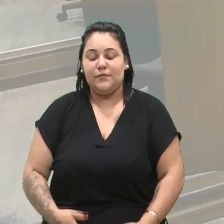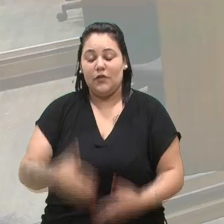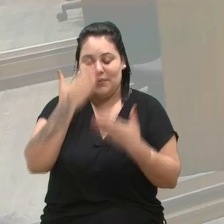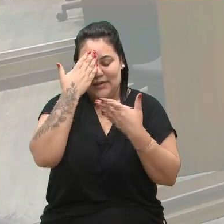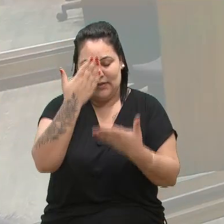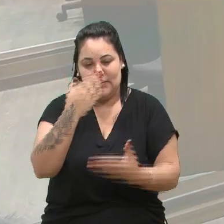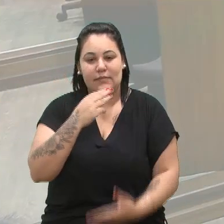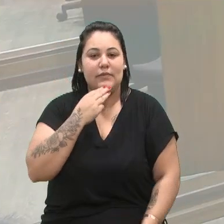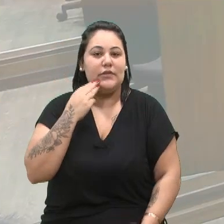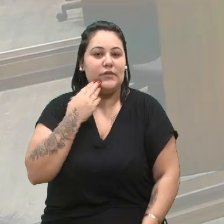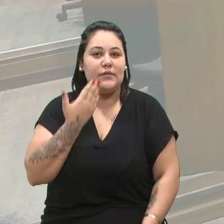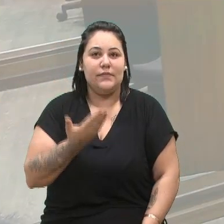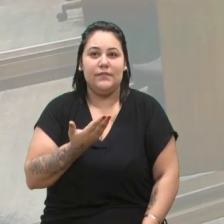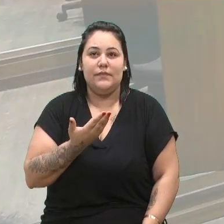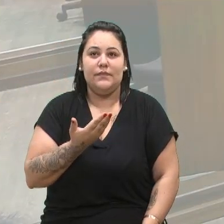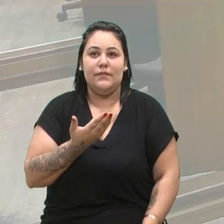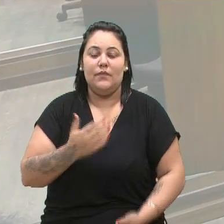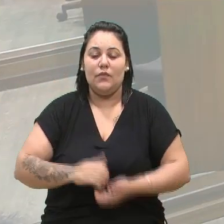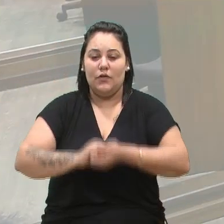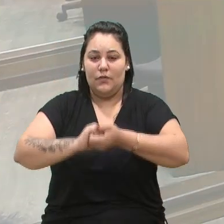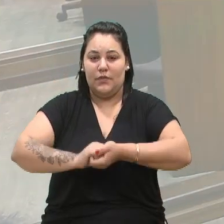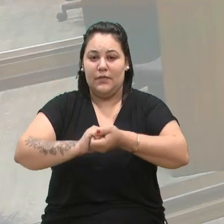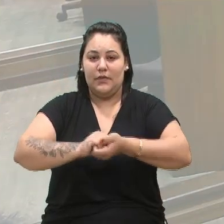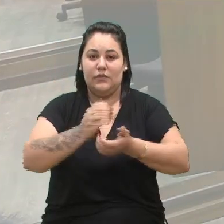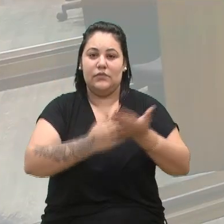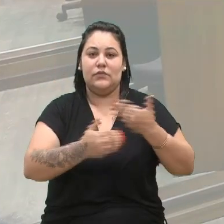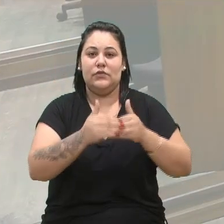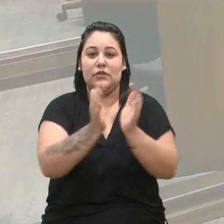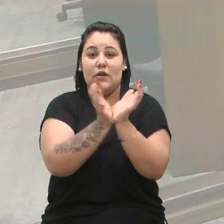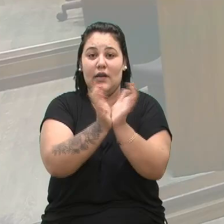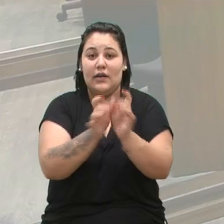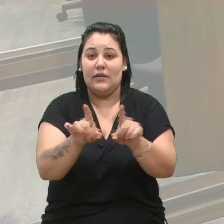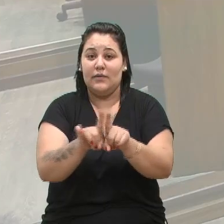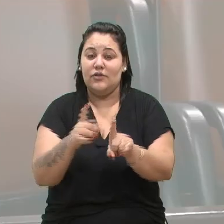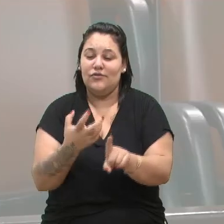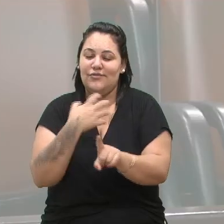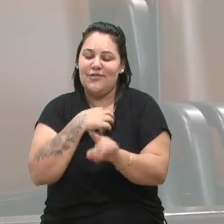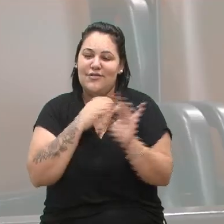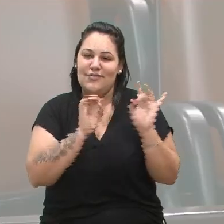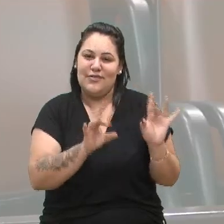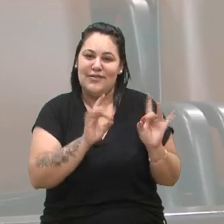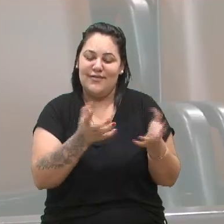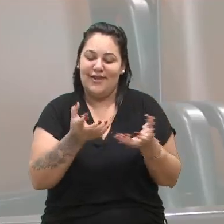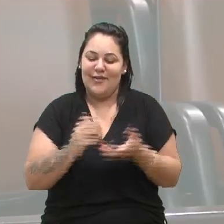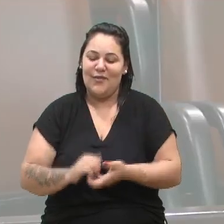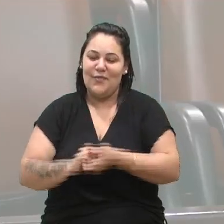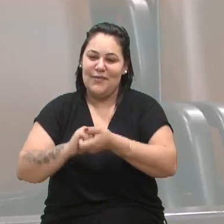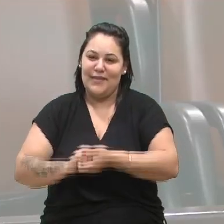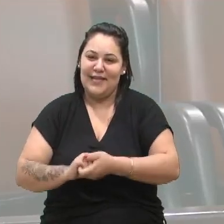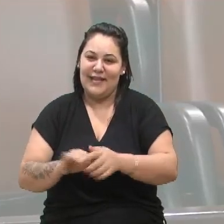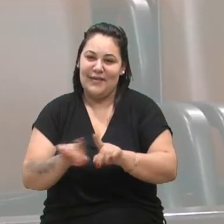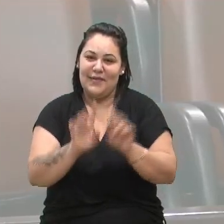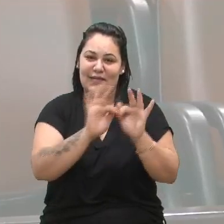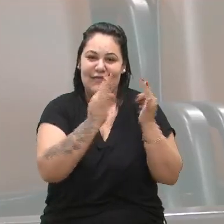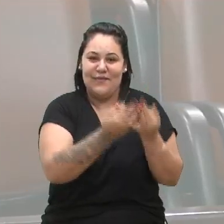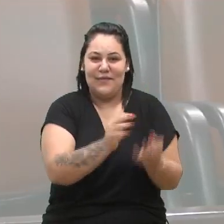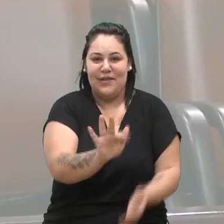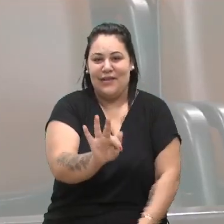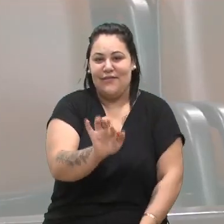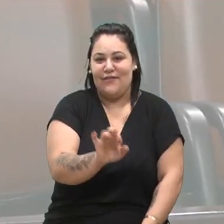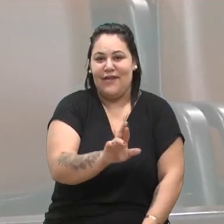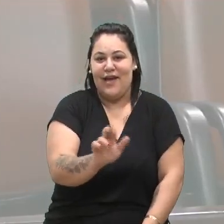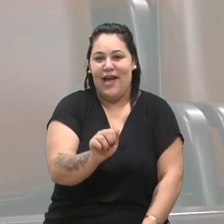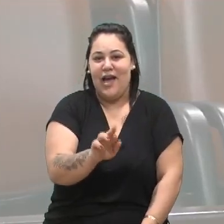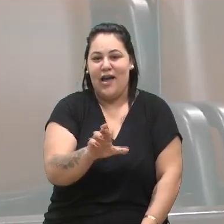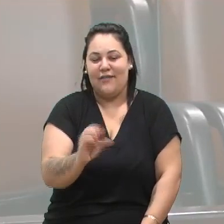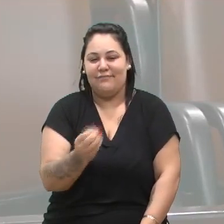presidente. Para declarar voto, senhor presidente. Cumprimento os nobres colegas e, de forma muito especial, quero cumprimentar a família Ferrari.